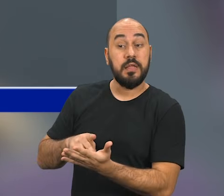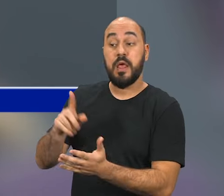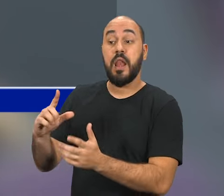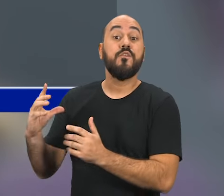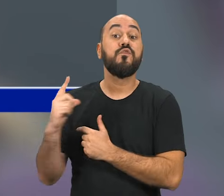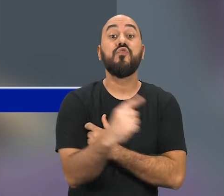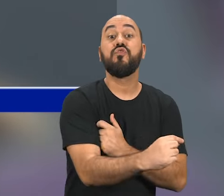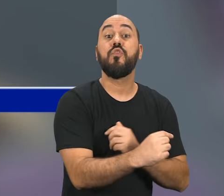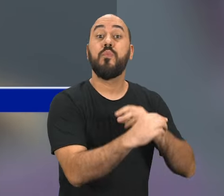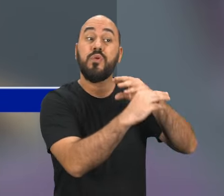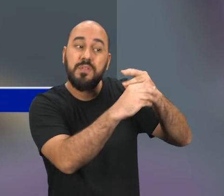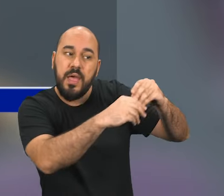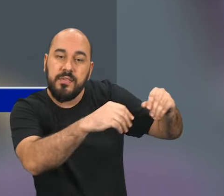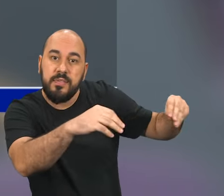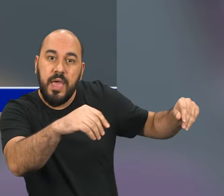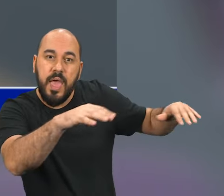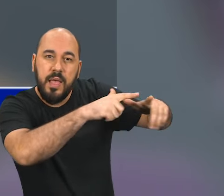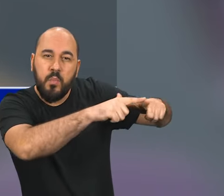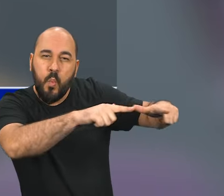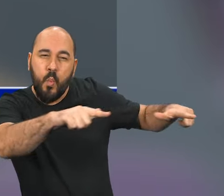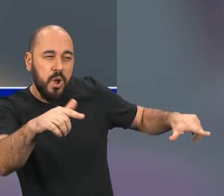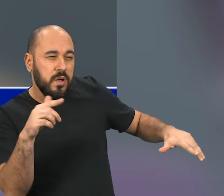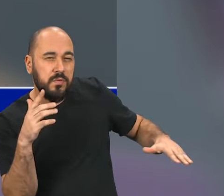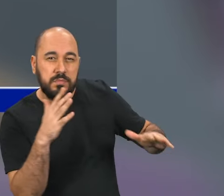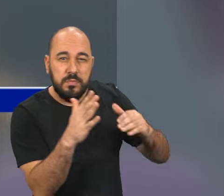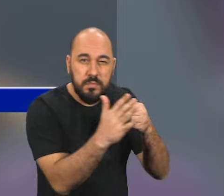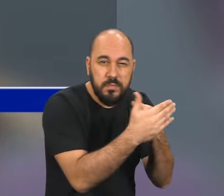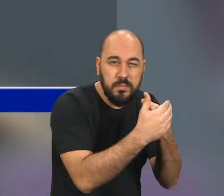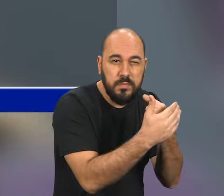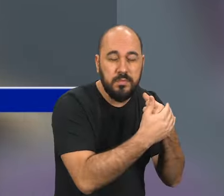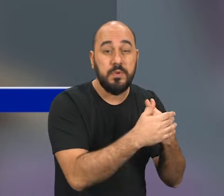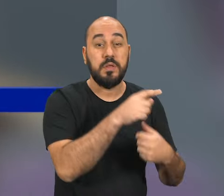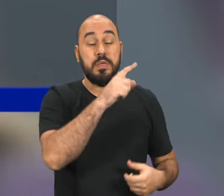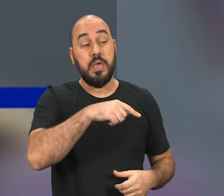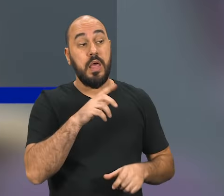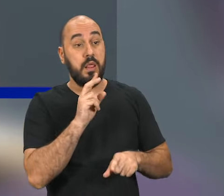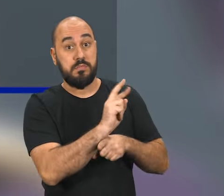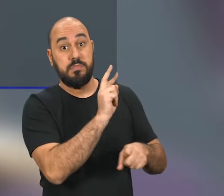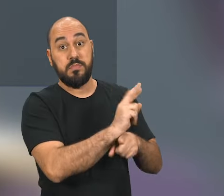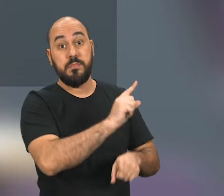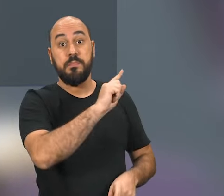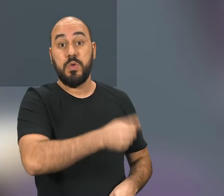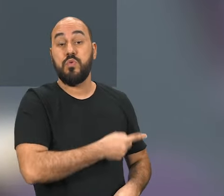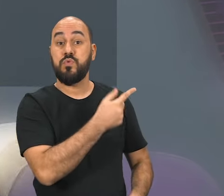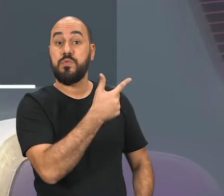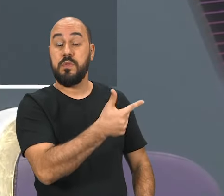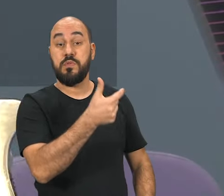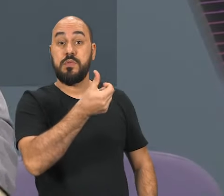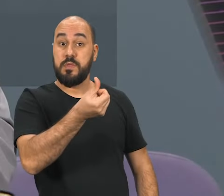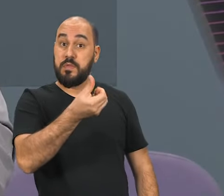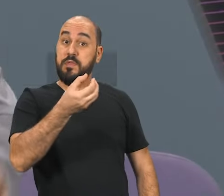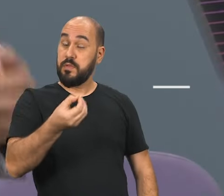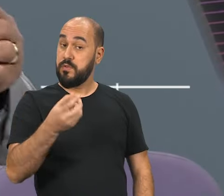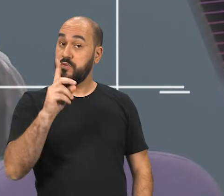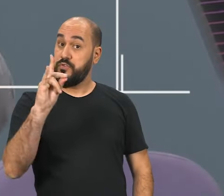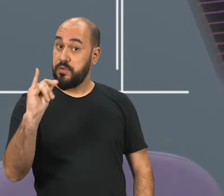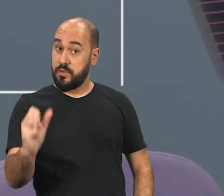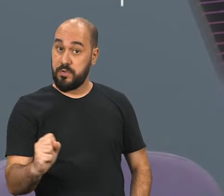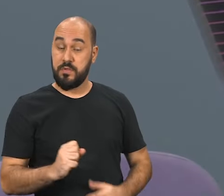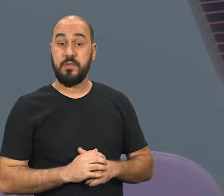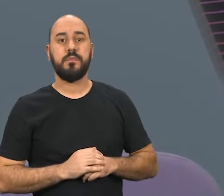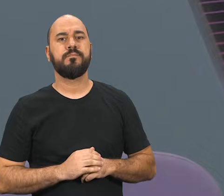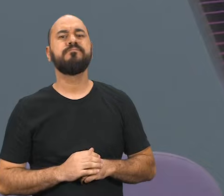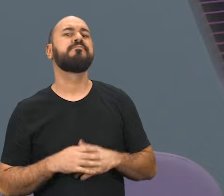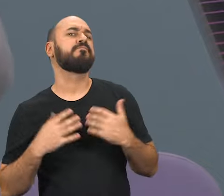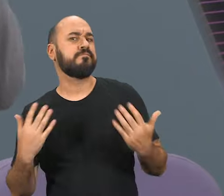deserto, onde lhe havia Deus preparado lugar para que nele a sustentem durante 1.260 dias. Ou seja, os 42